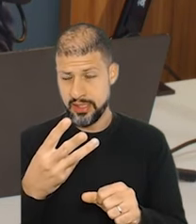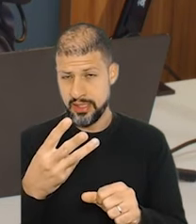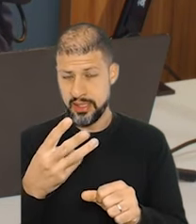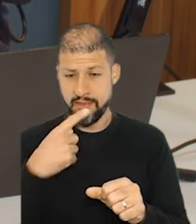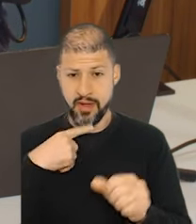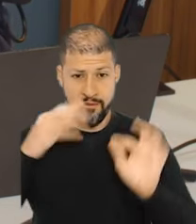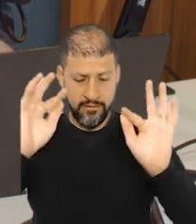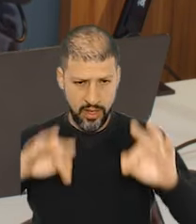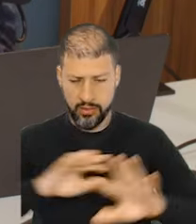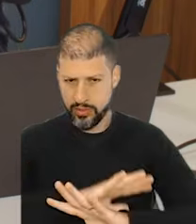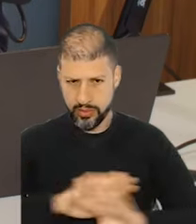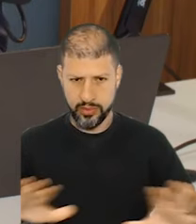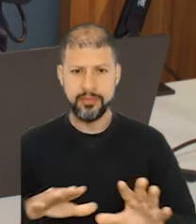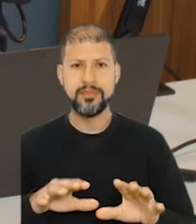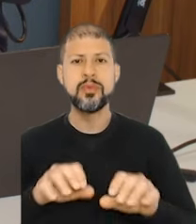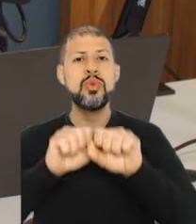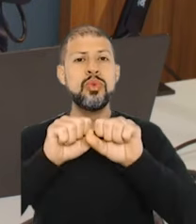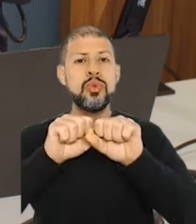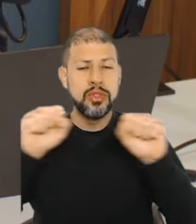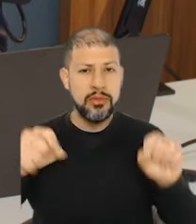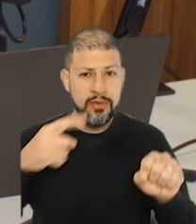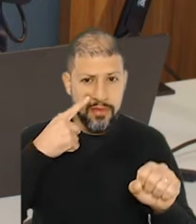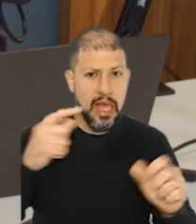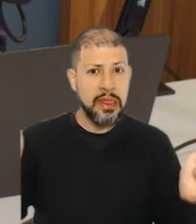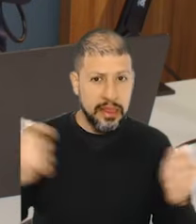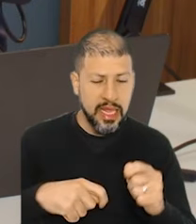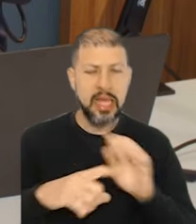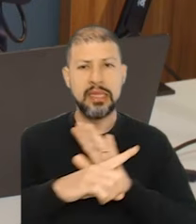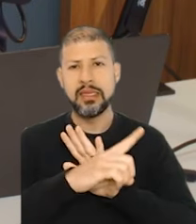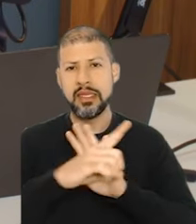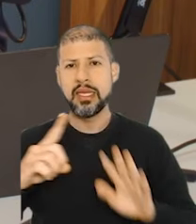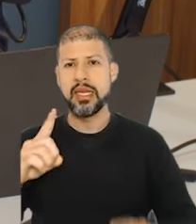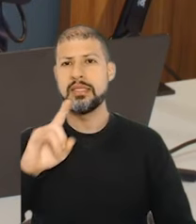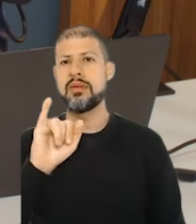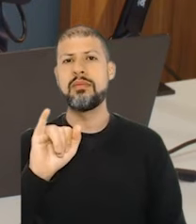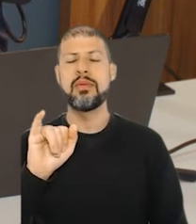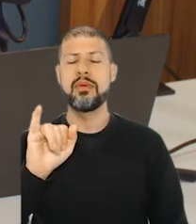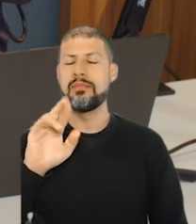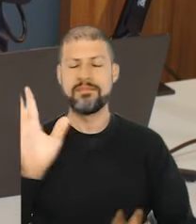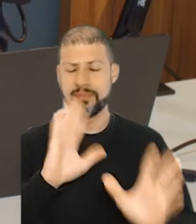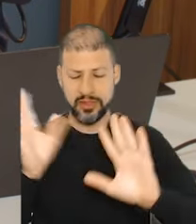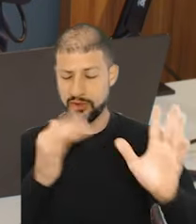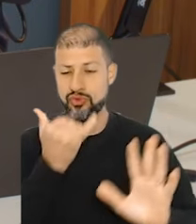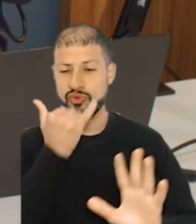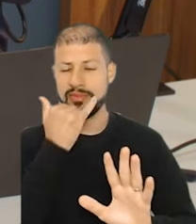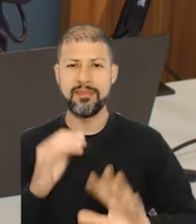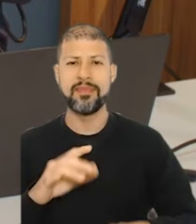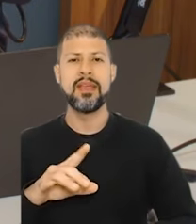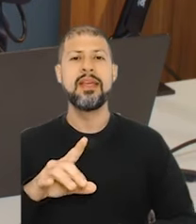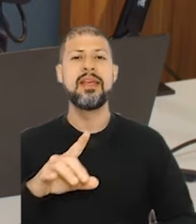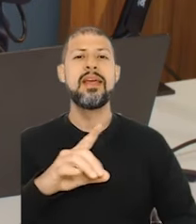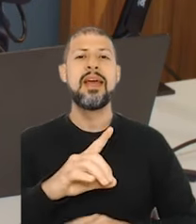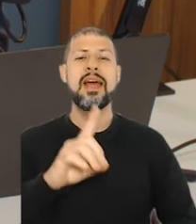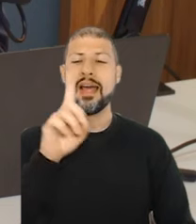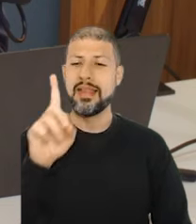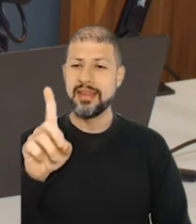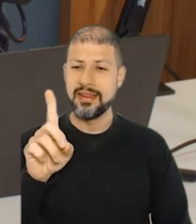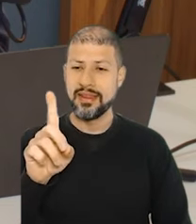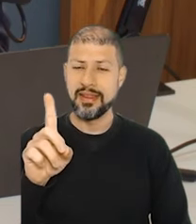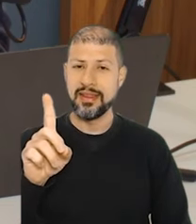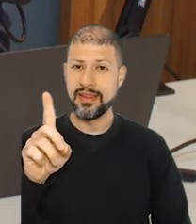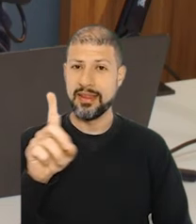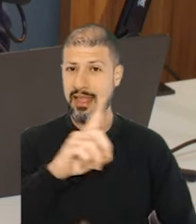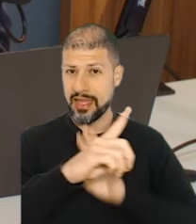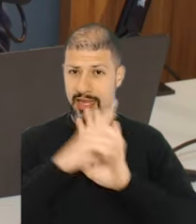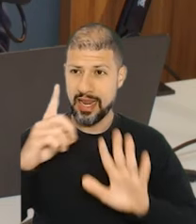apuração o sistema abre a possibilidade de eu fazer a declaração do Imposto de Renda perdão da declaração de faturamento anual Ok